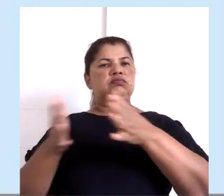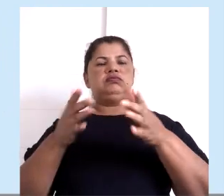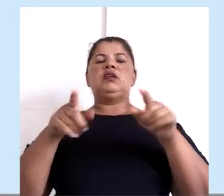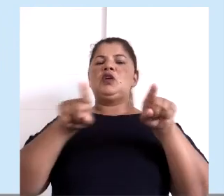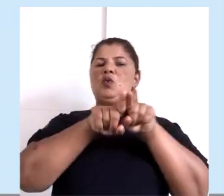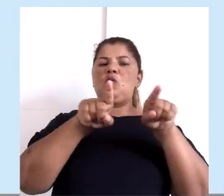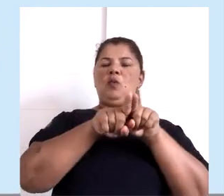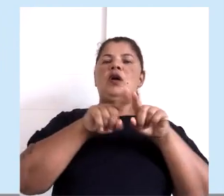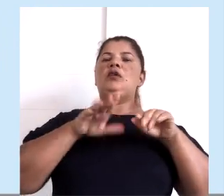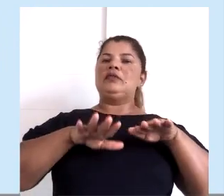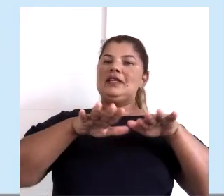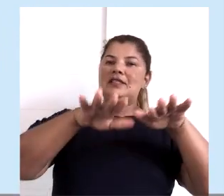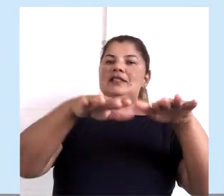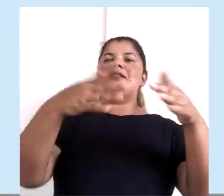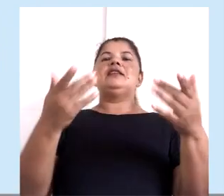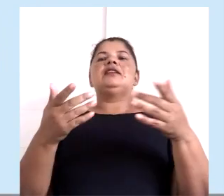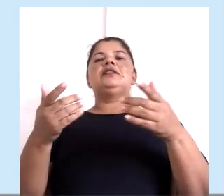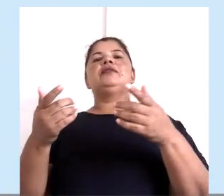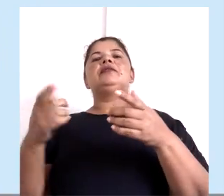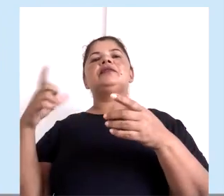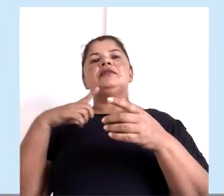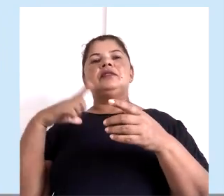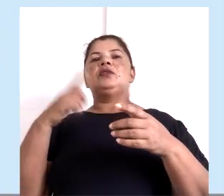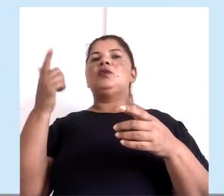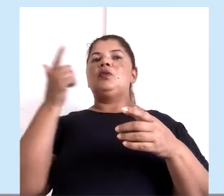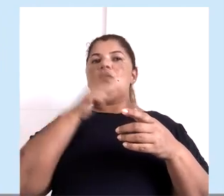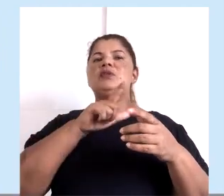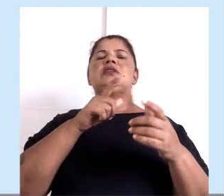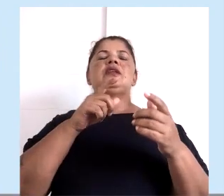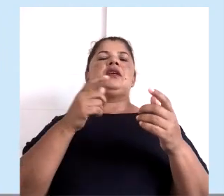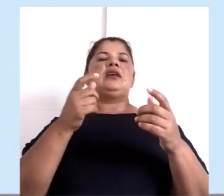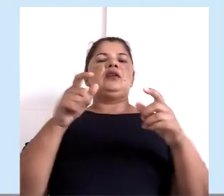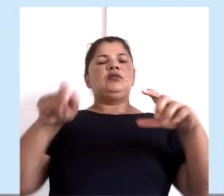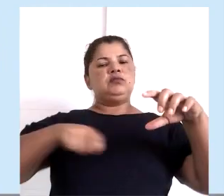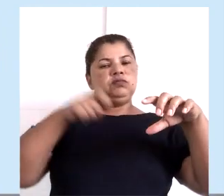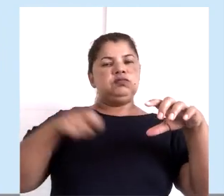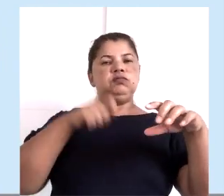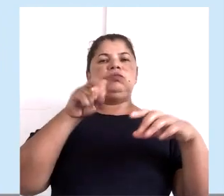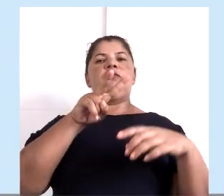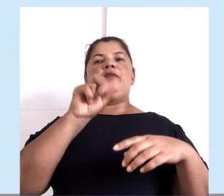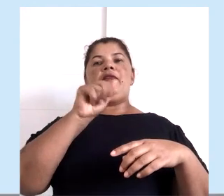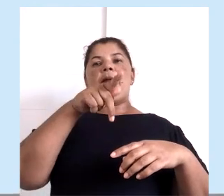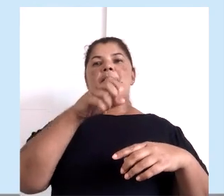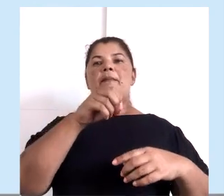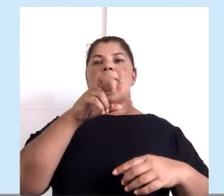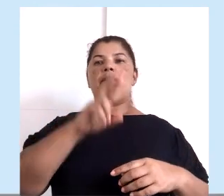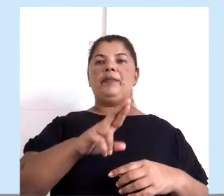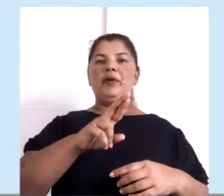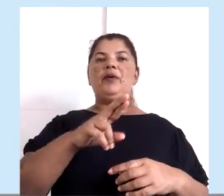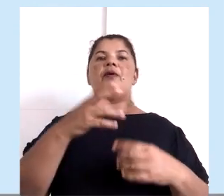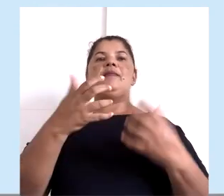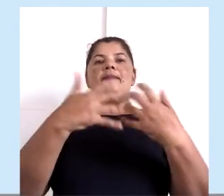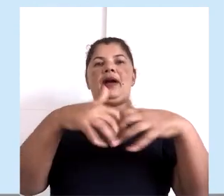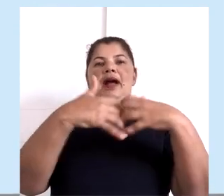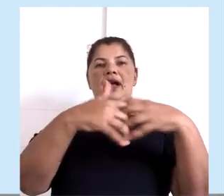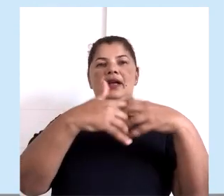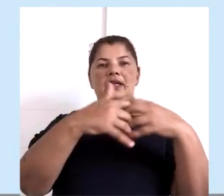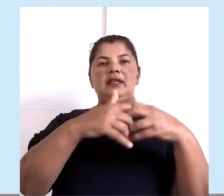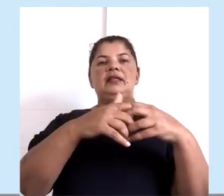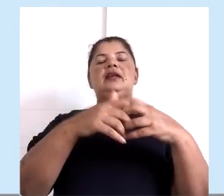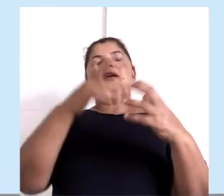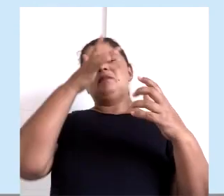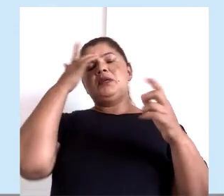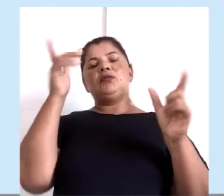maquinário de tecido, até chegar à máquina a vapor e da máquina a vapor diminui-se aí a quantidade de